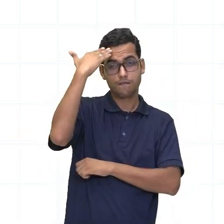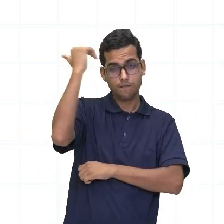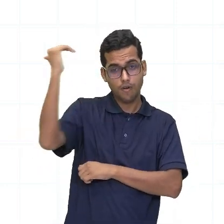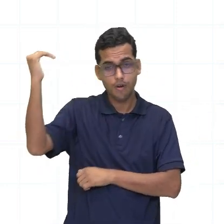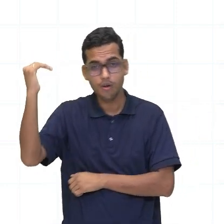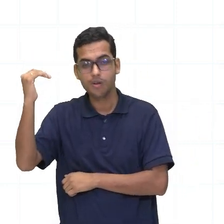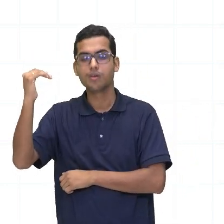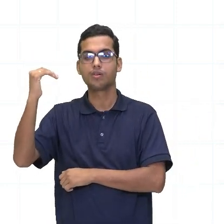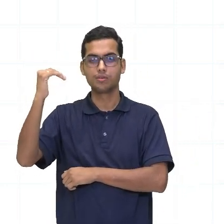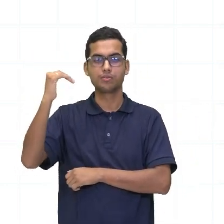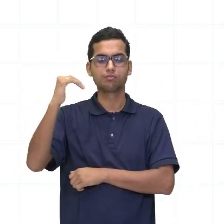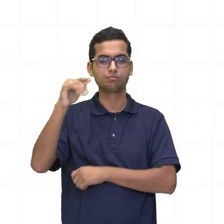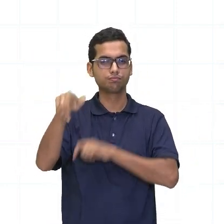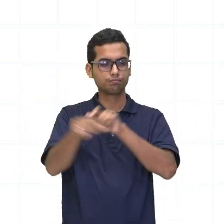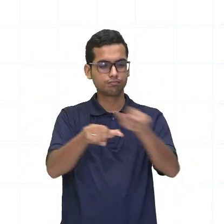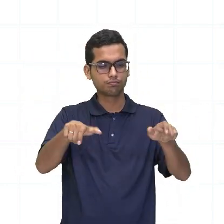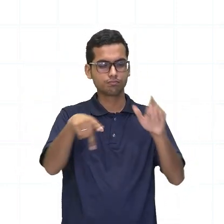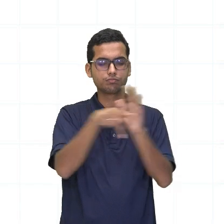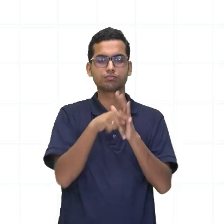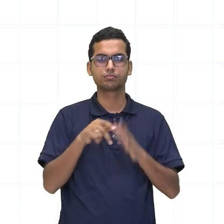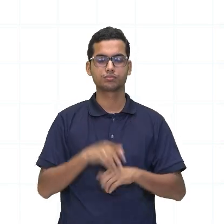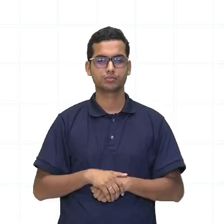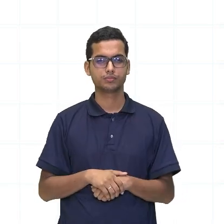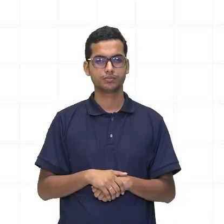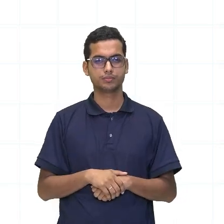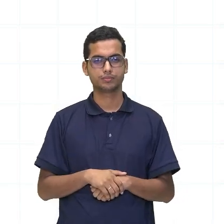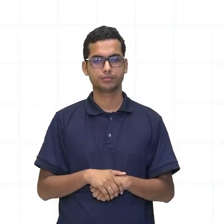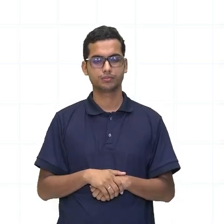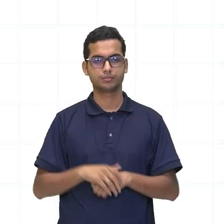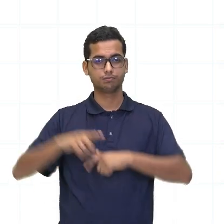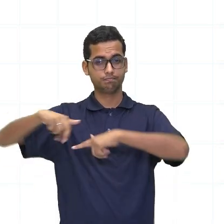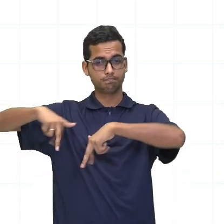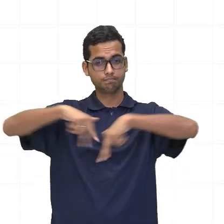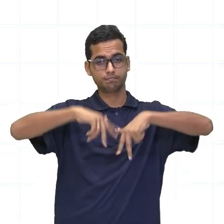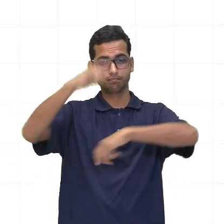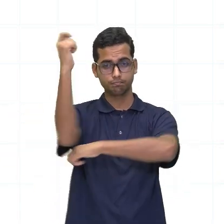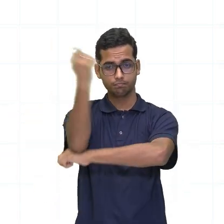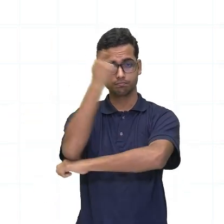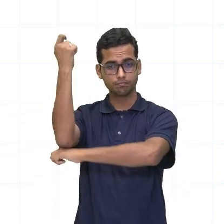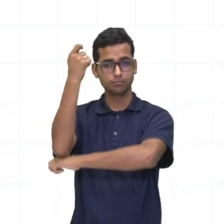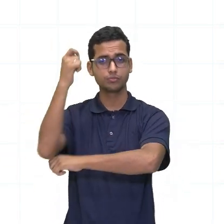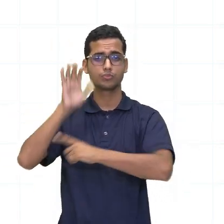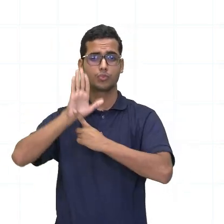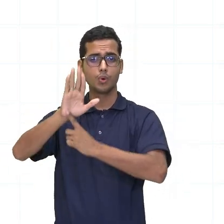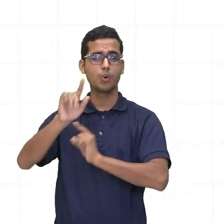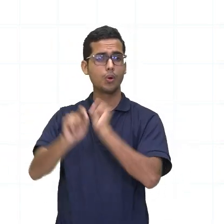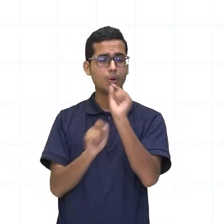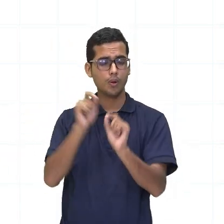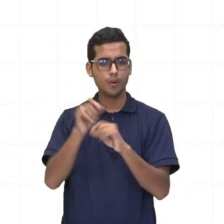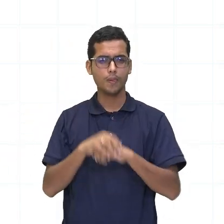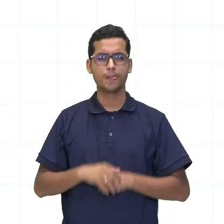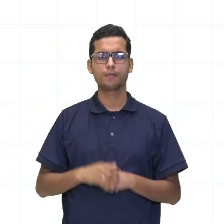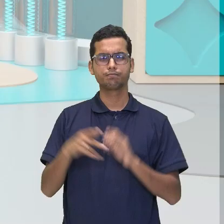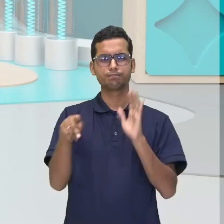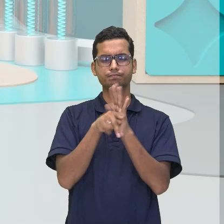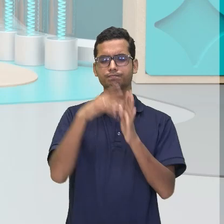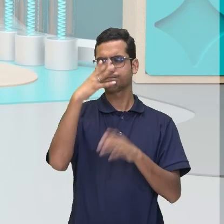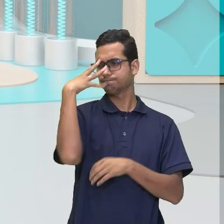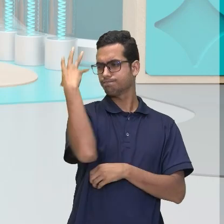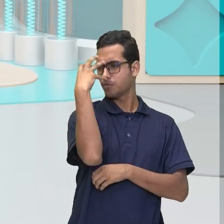ênfase porque o tango, ele traz dentro dos seus passos a questão da sedução,